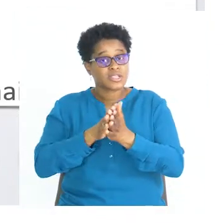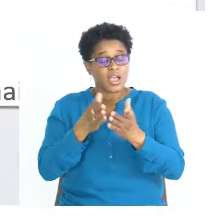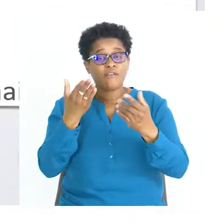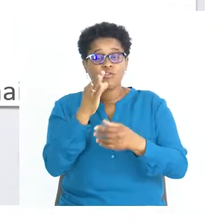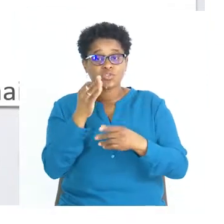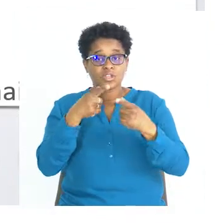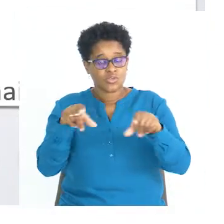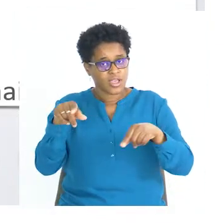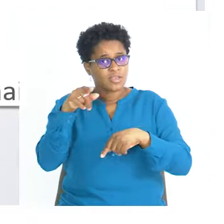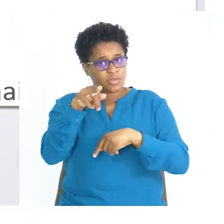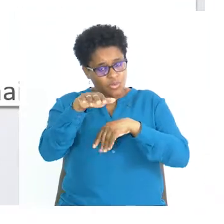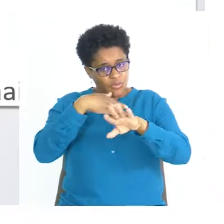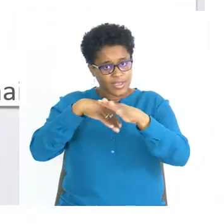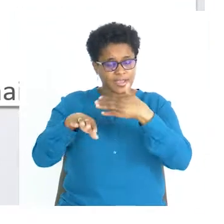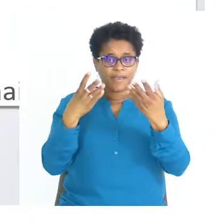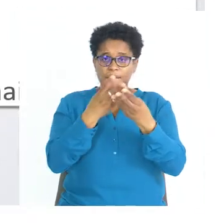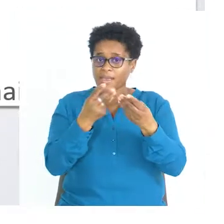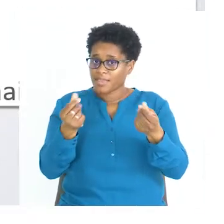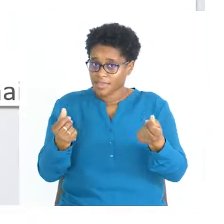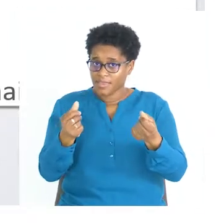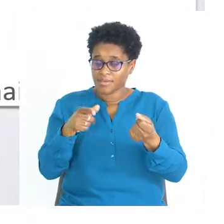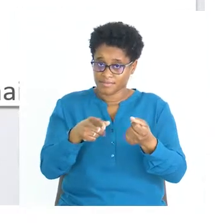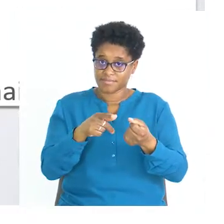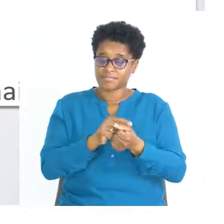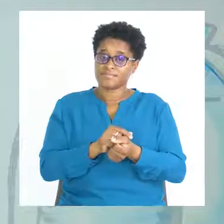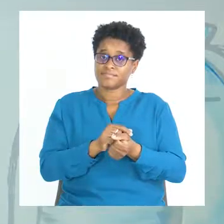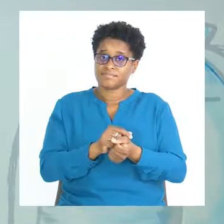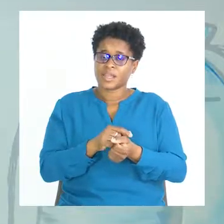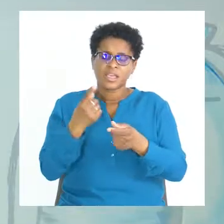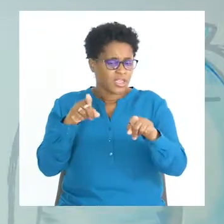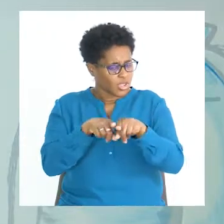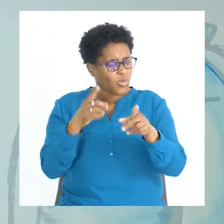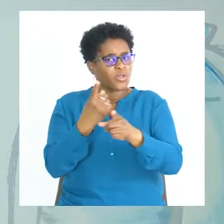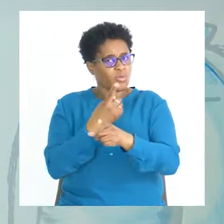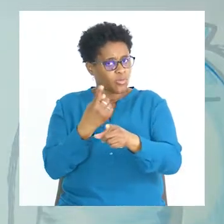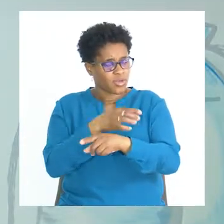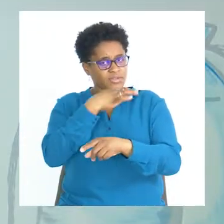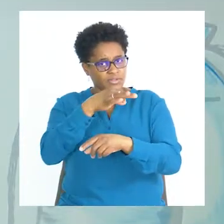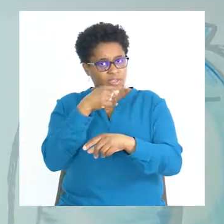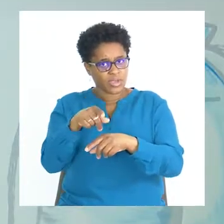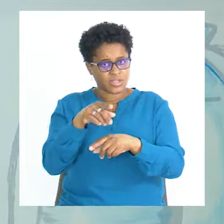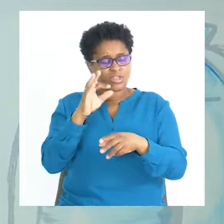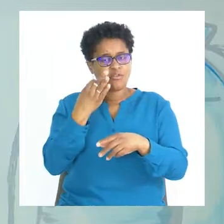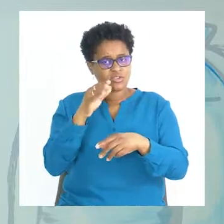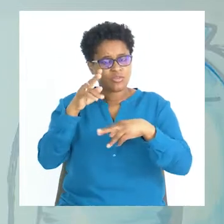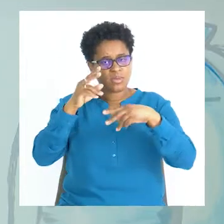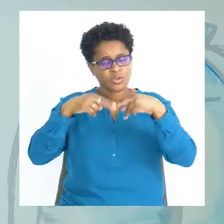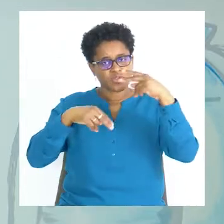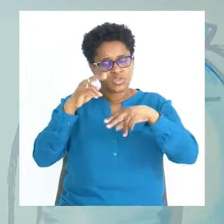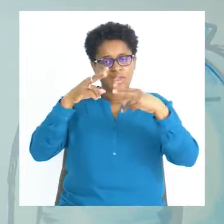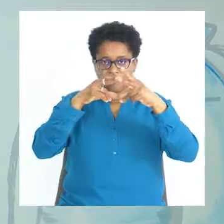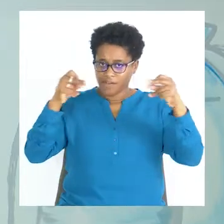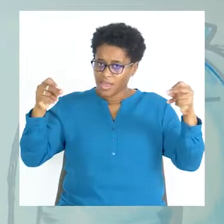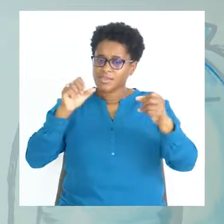da linguagem para elaborar conteúdos proposicionais. É a mesma coisa que dizer usar essas funções para construir